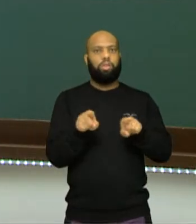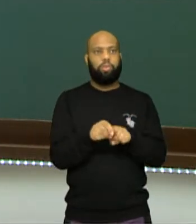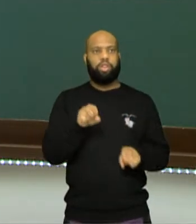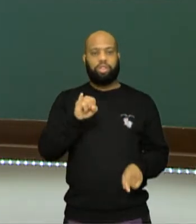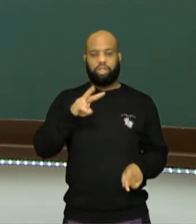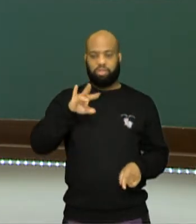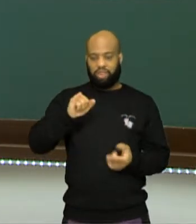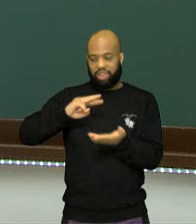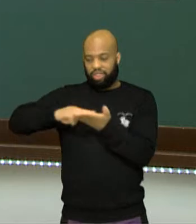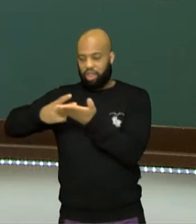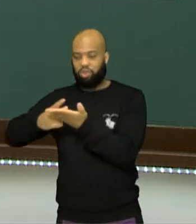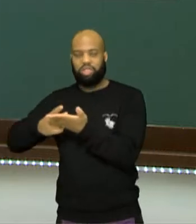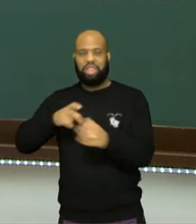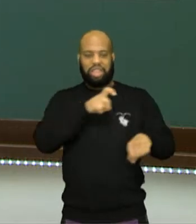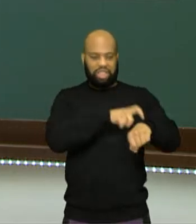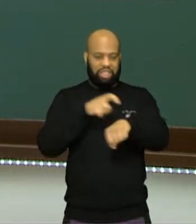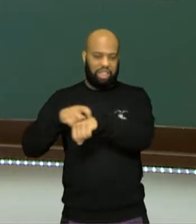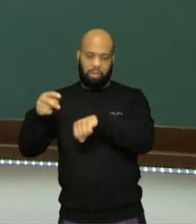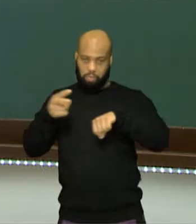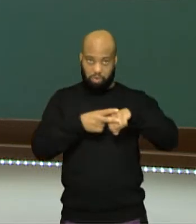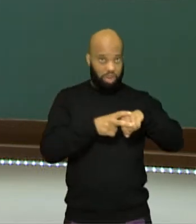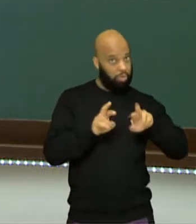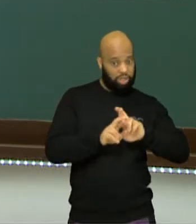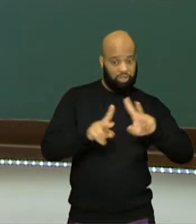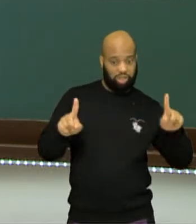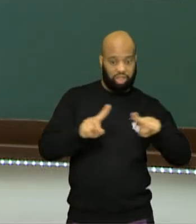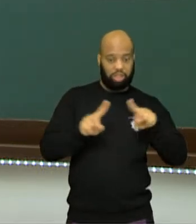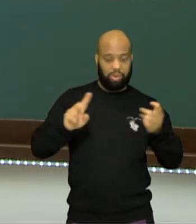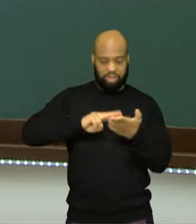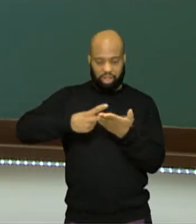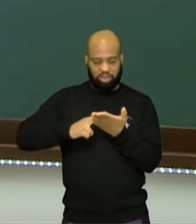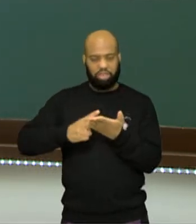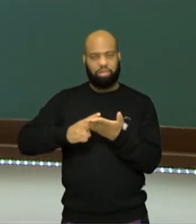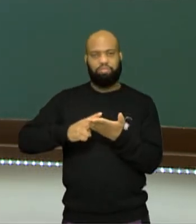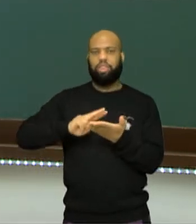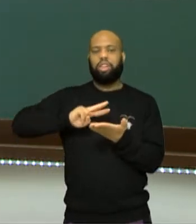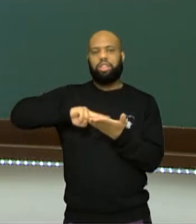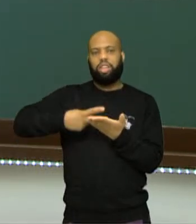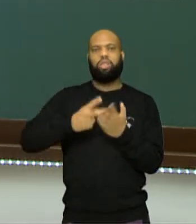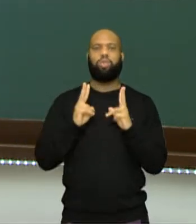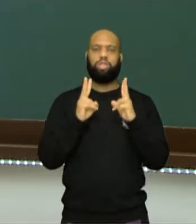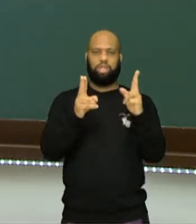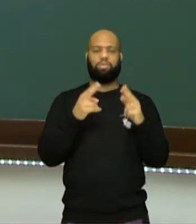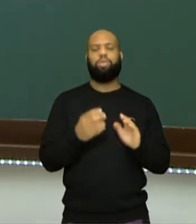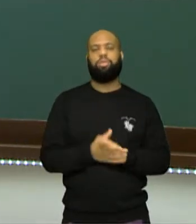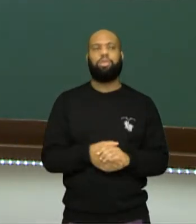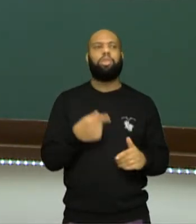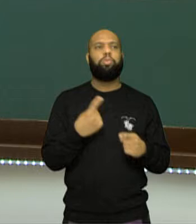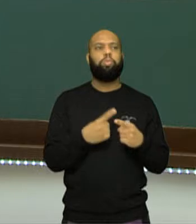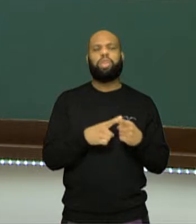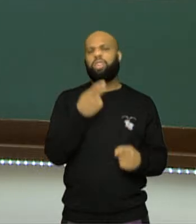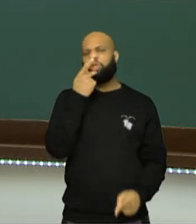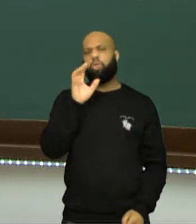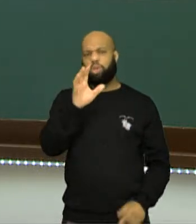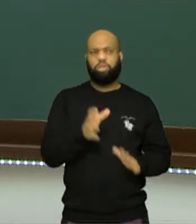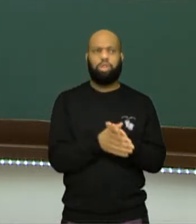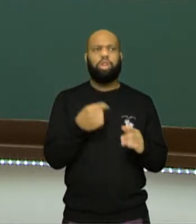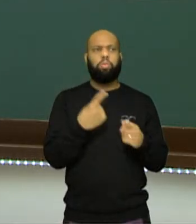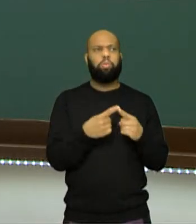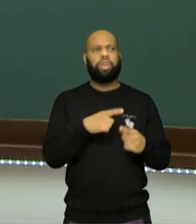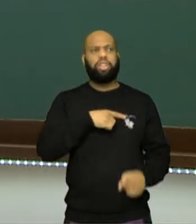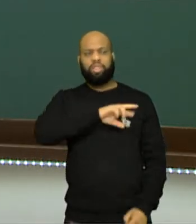traduzir esses dois tempos verbais na hora de você fazer a tradução, você traduz do mesmo jeito. Por que eu digo isso? Porque muitas